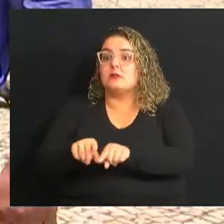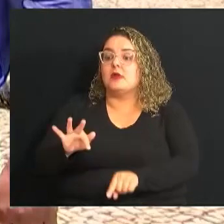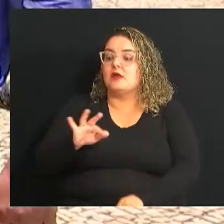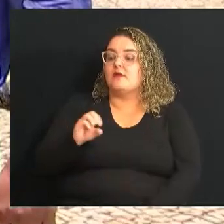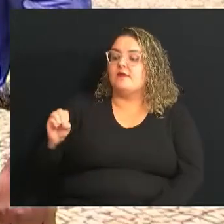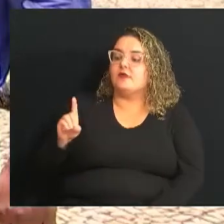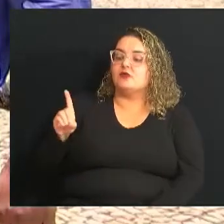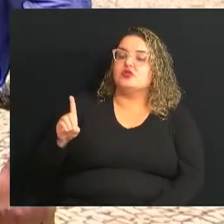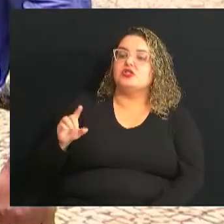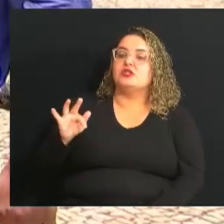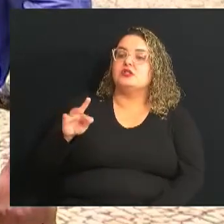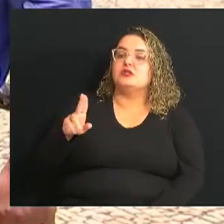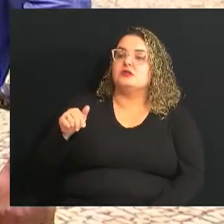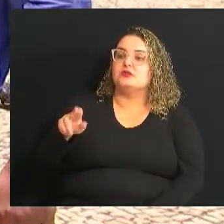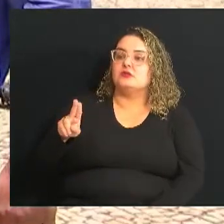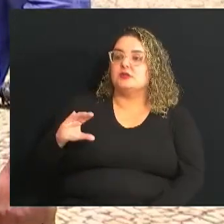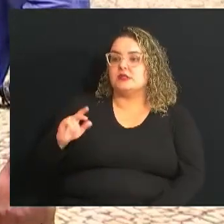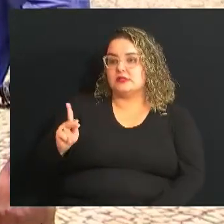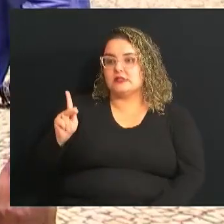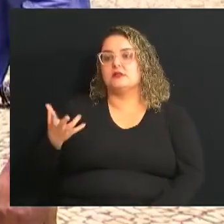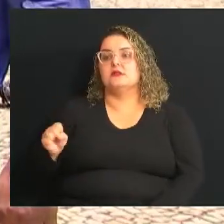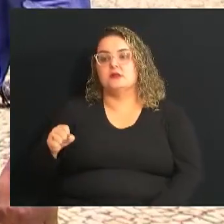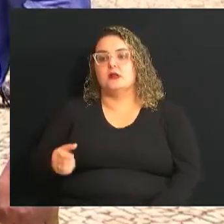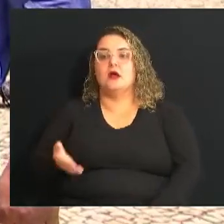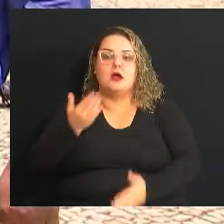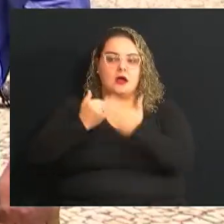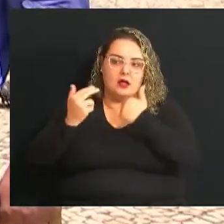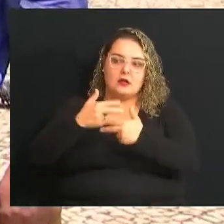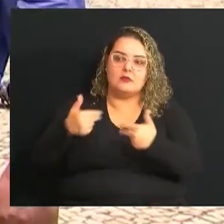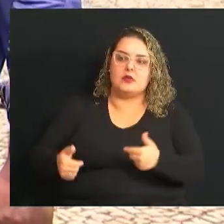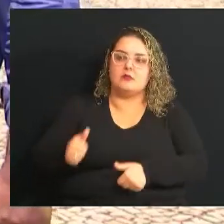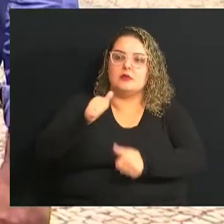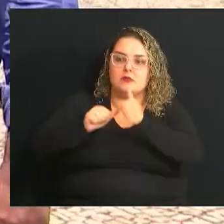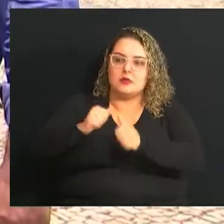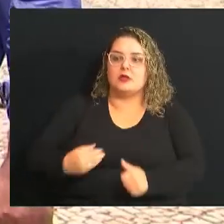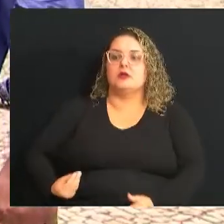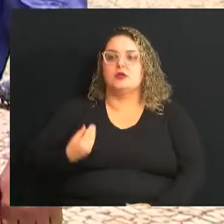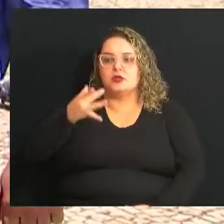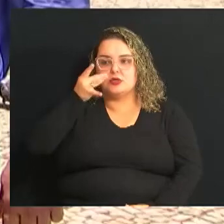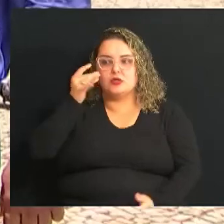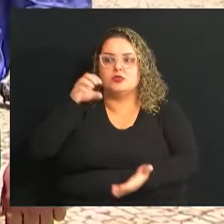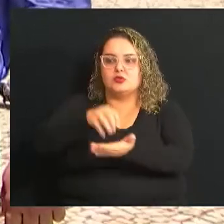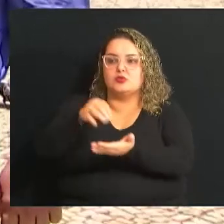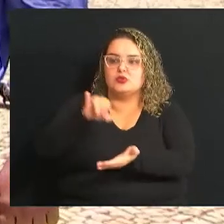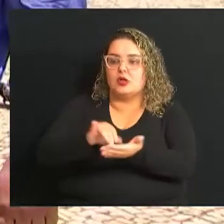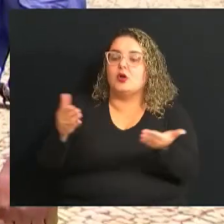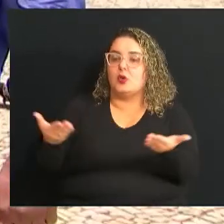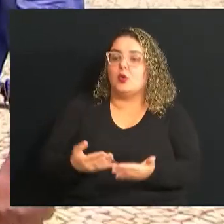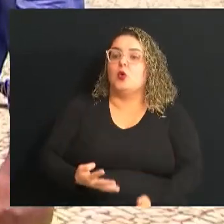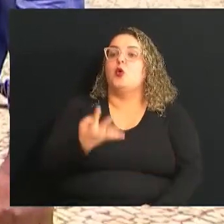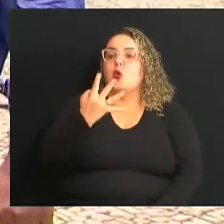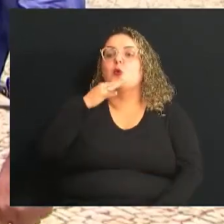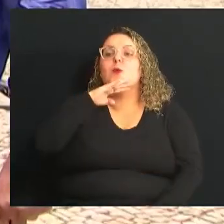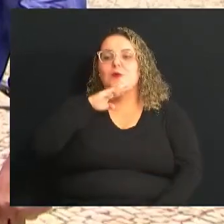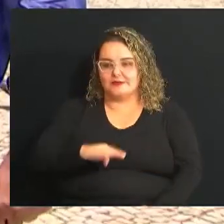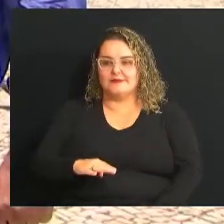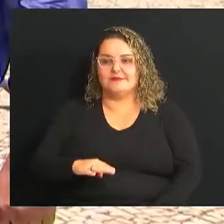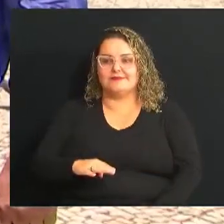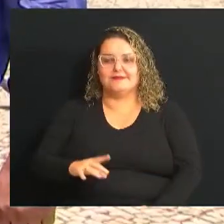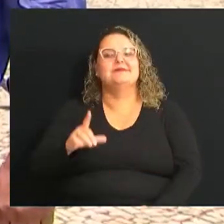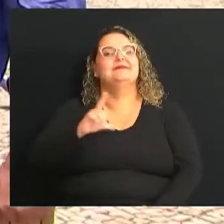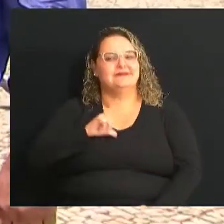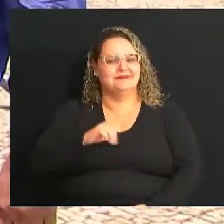gente também tem essa questão, olha, Brasil e Sérvia, como eu conversei aí com as pessoas que estavam esperando, a gente já jogou